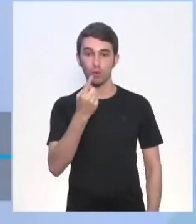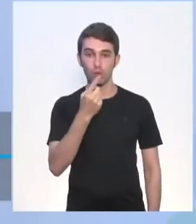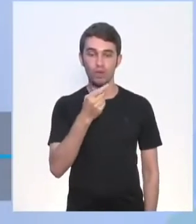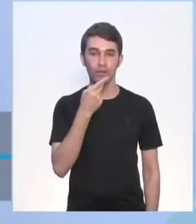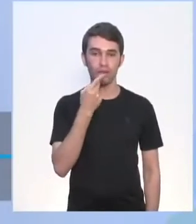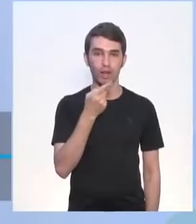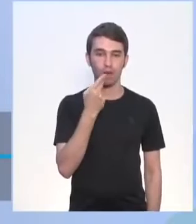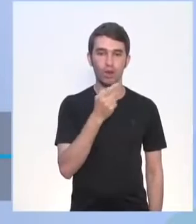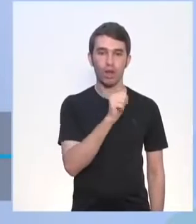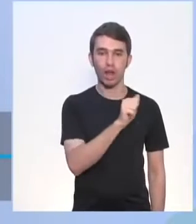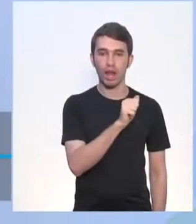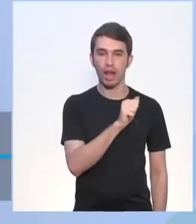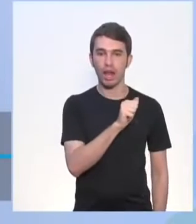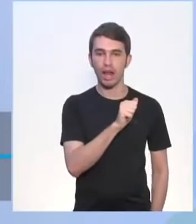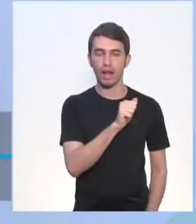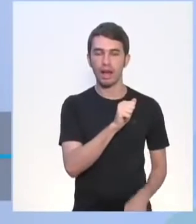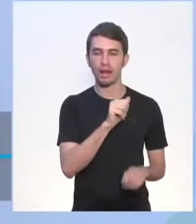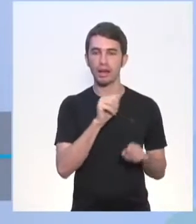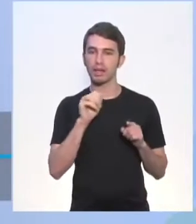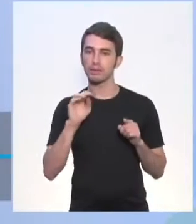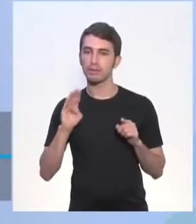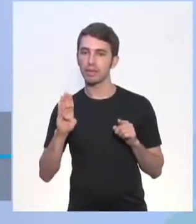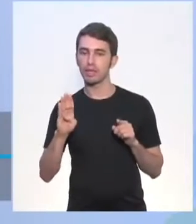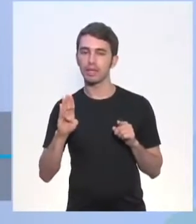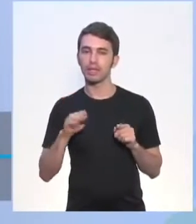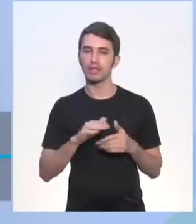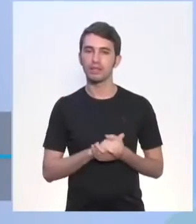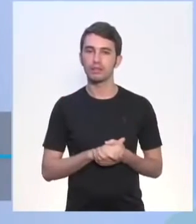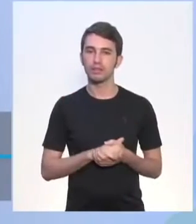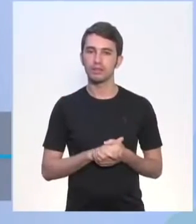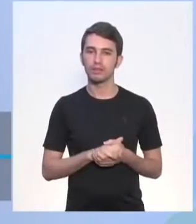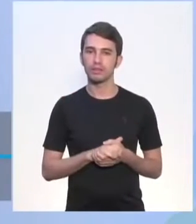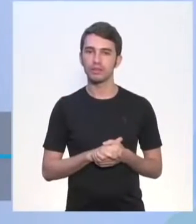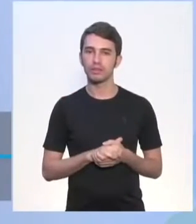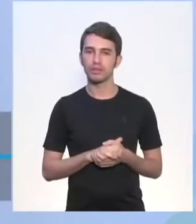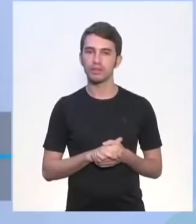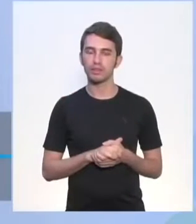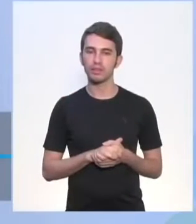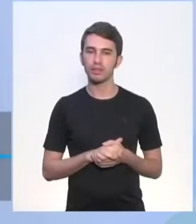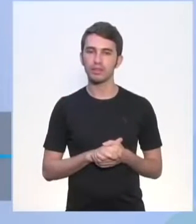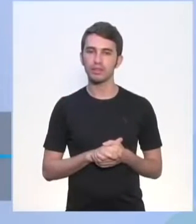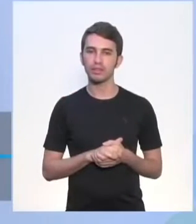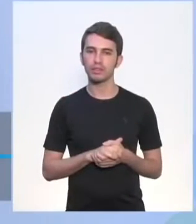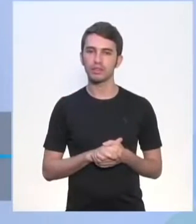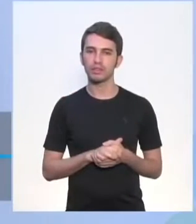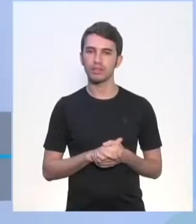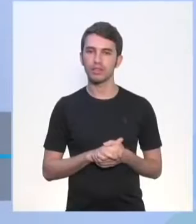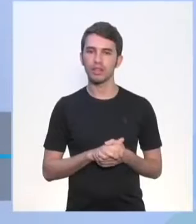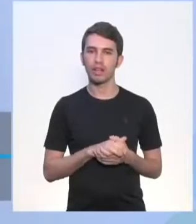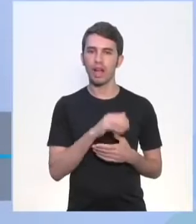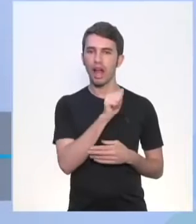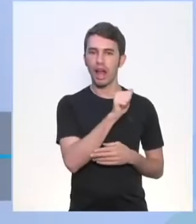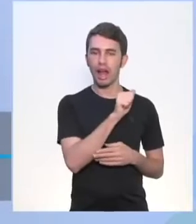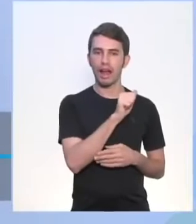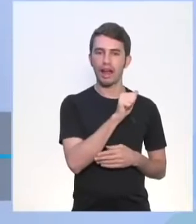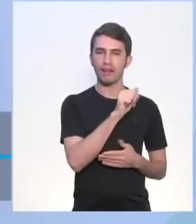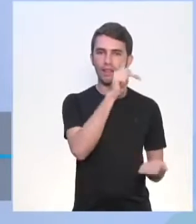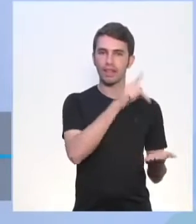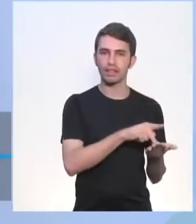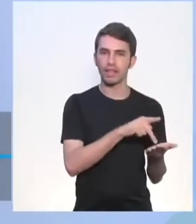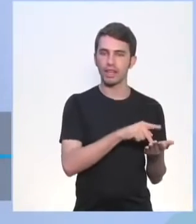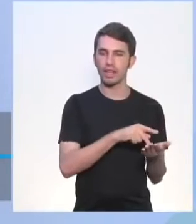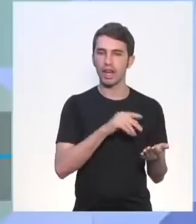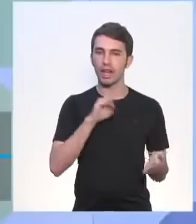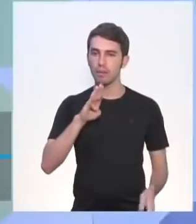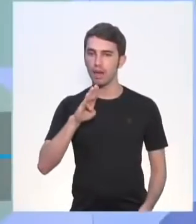B também. Colocou A, tracinho, verdadeira. AB. Não. Ó, A verdadeira e B falsa, o